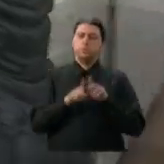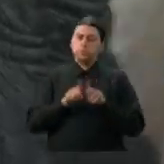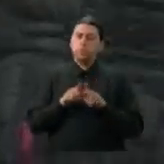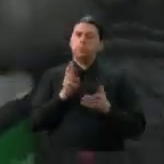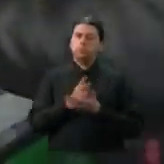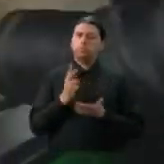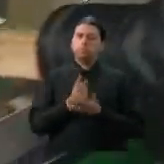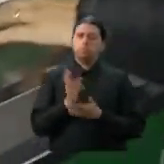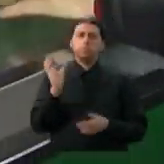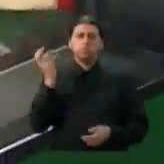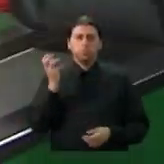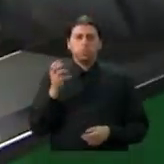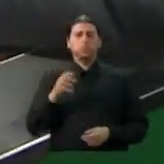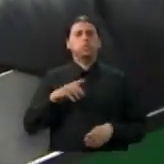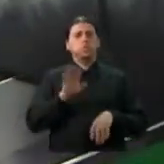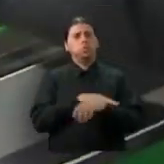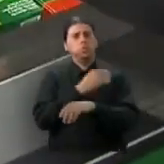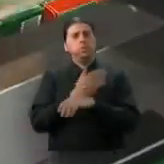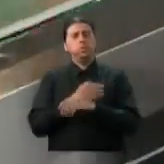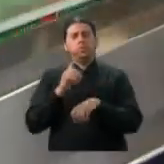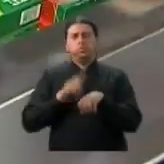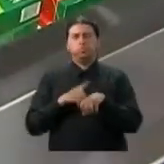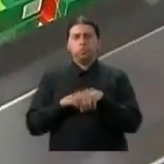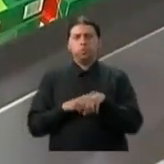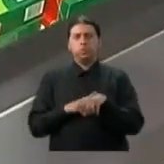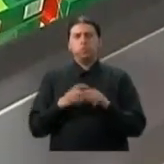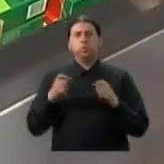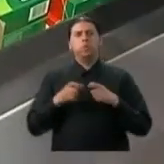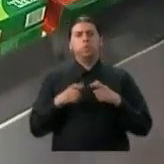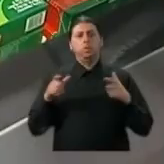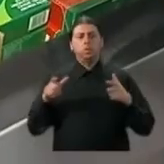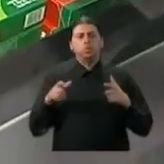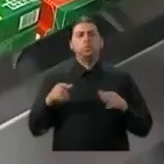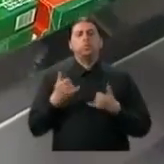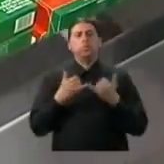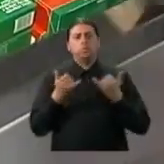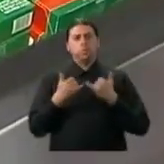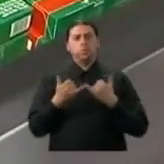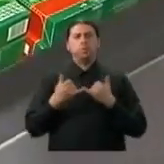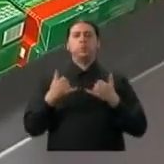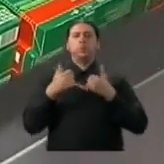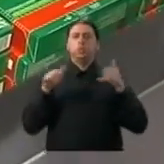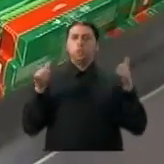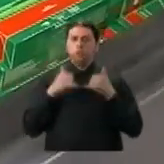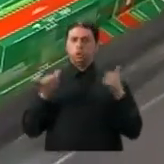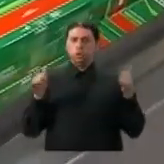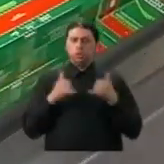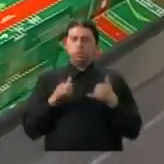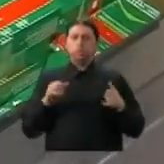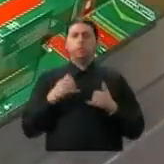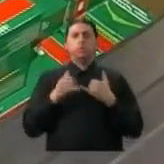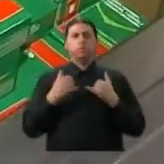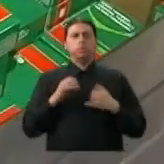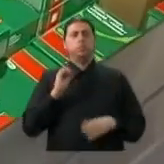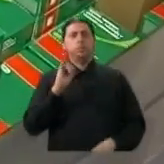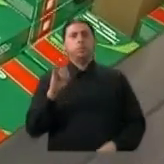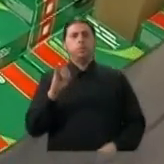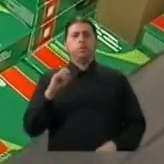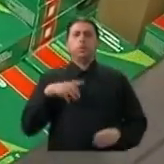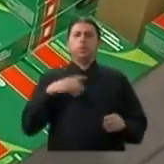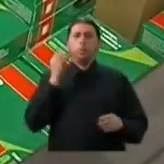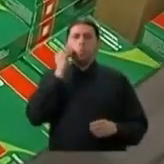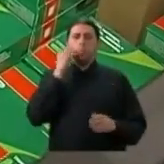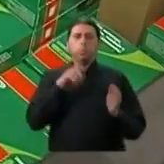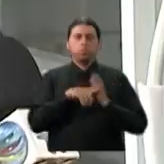temperatura adequada, né, durante um período de desabastecimento maior, assim, de energia. E a leitura ela é toda feita a